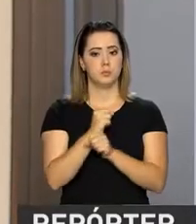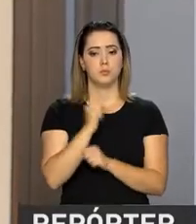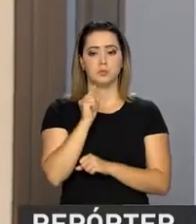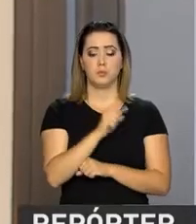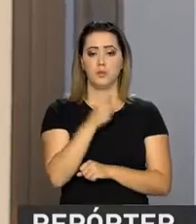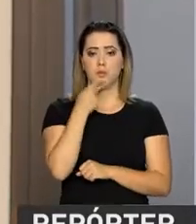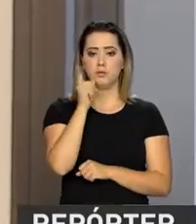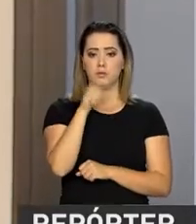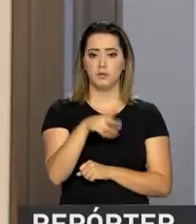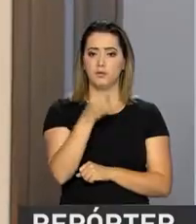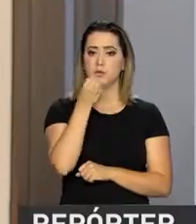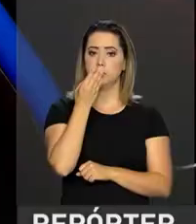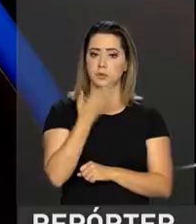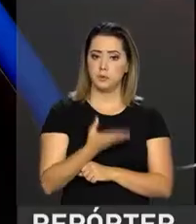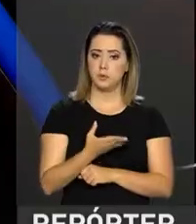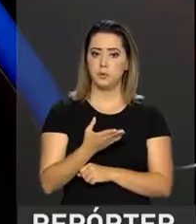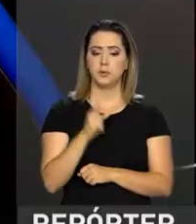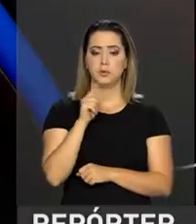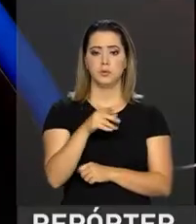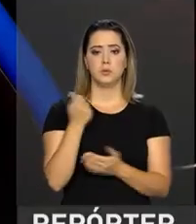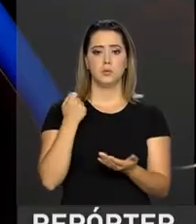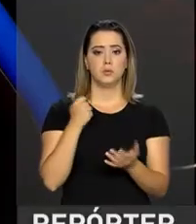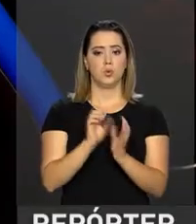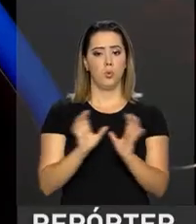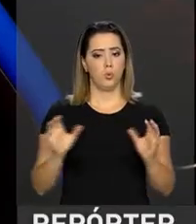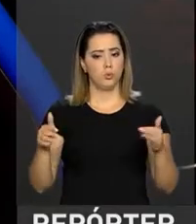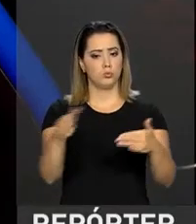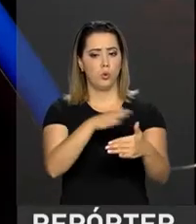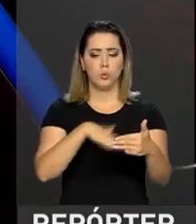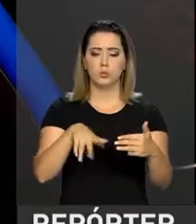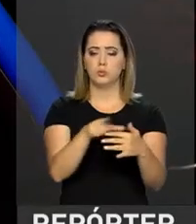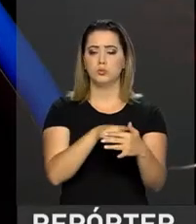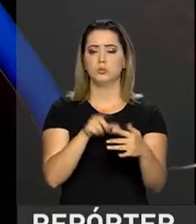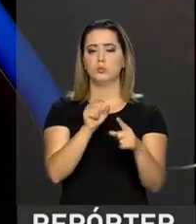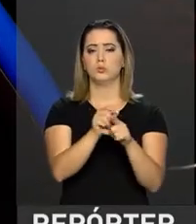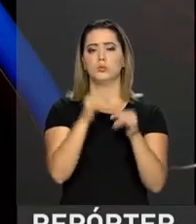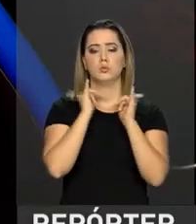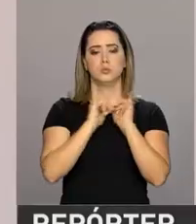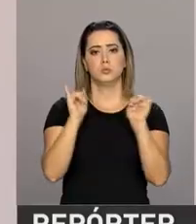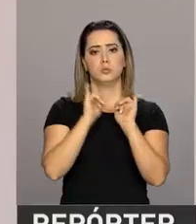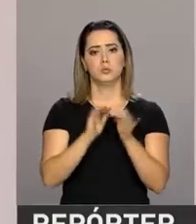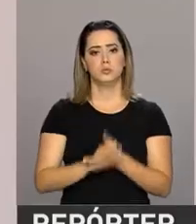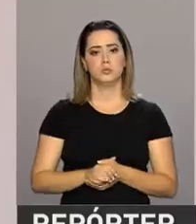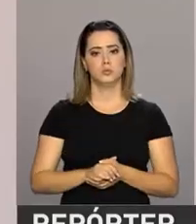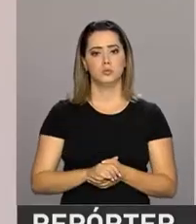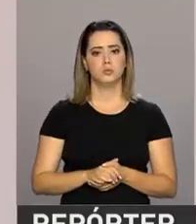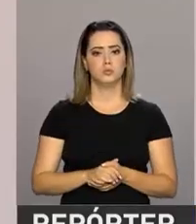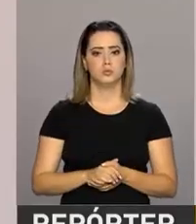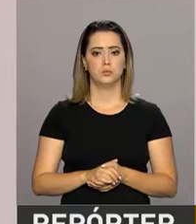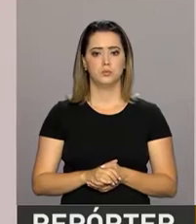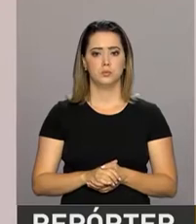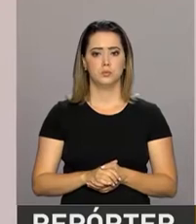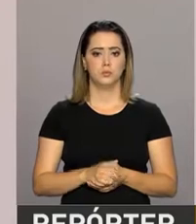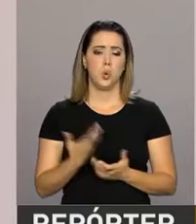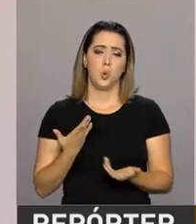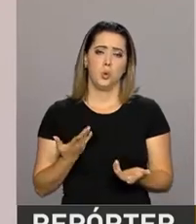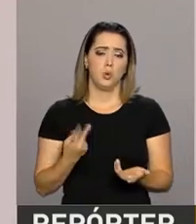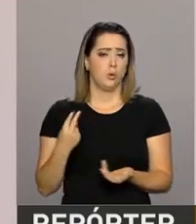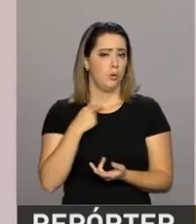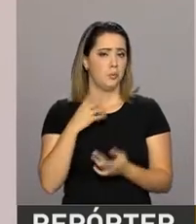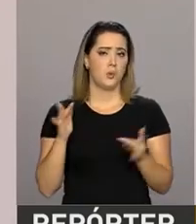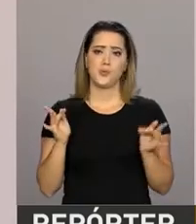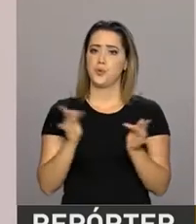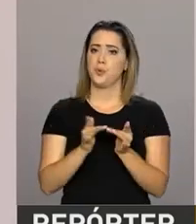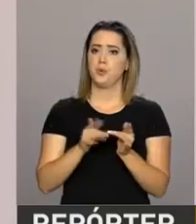vê com bons olhos o pacote de iniciativas anunciado é inadmissível uma pessoa no